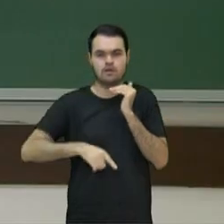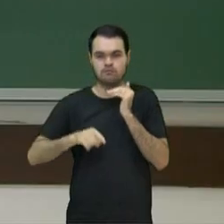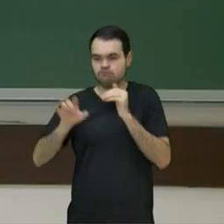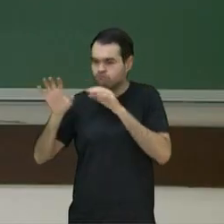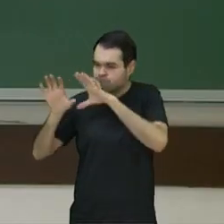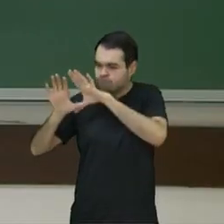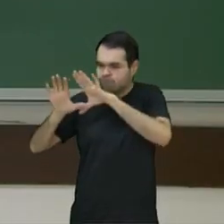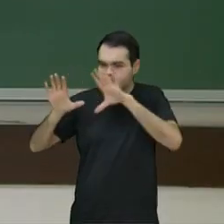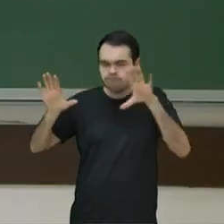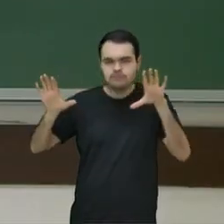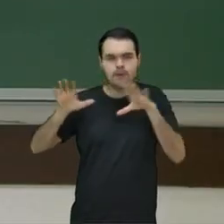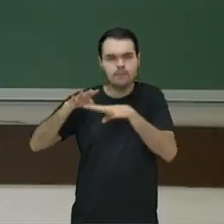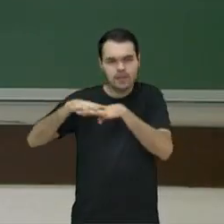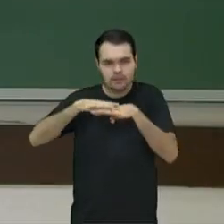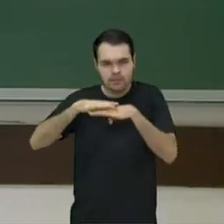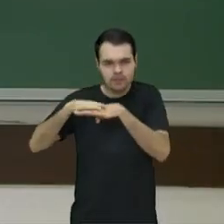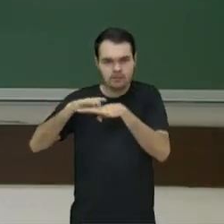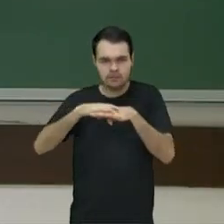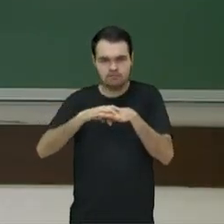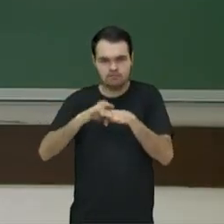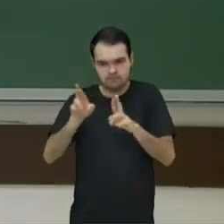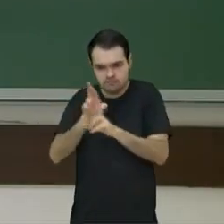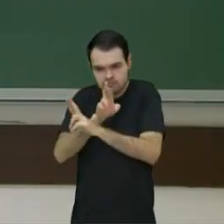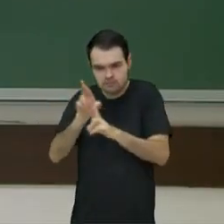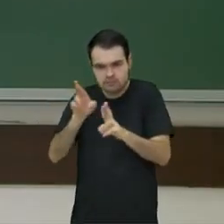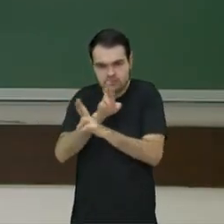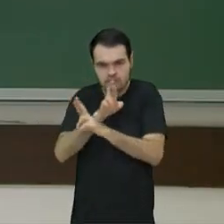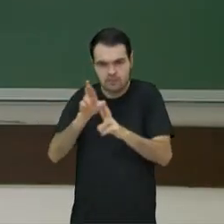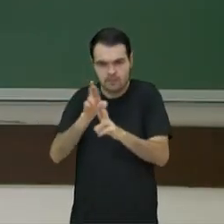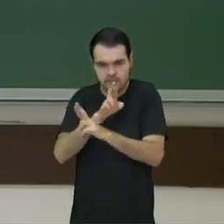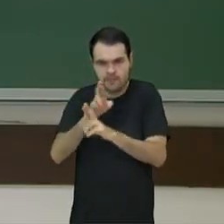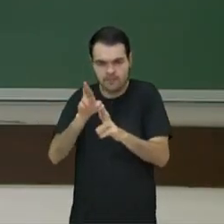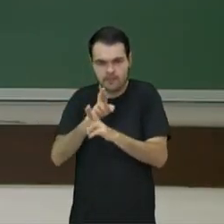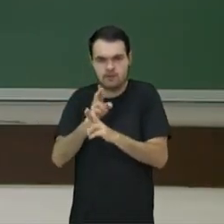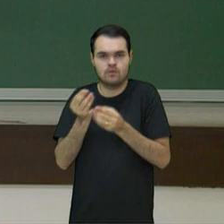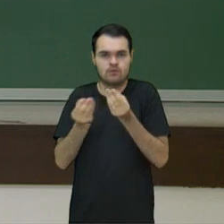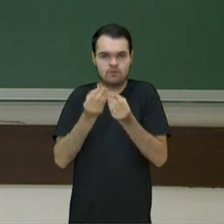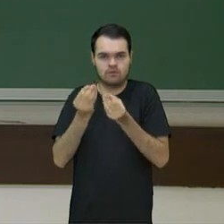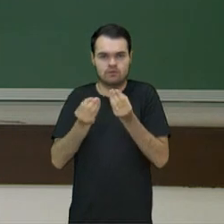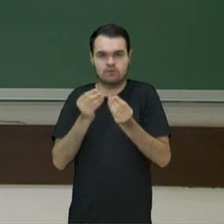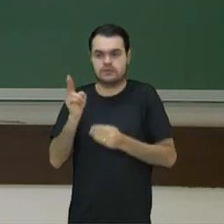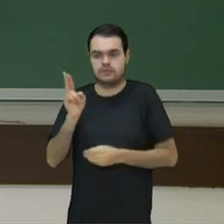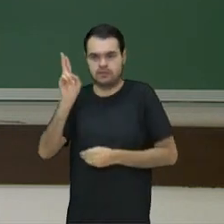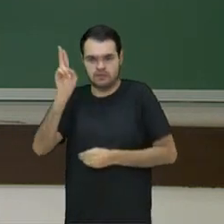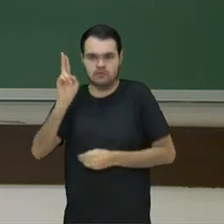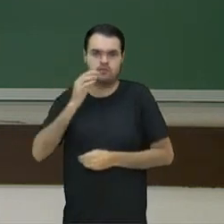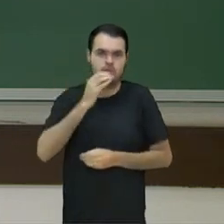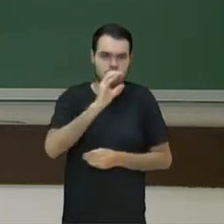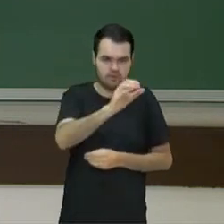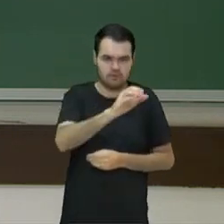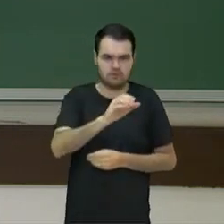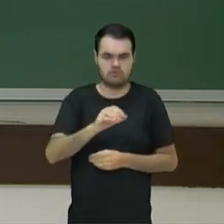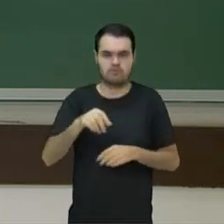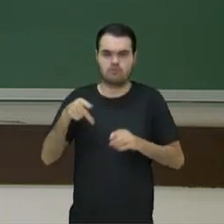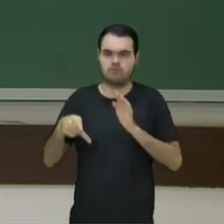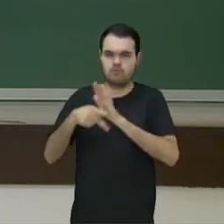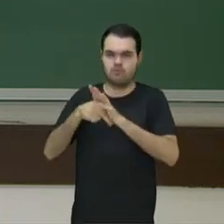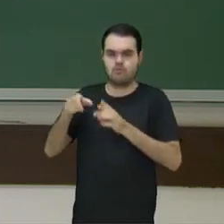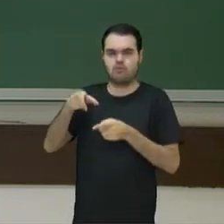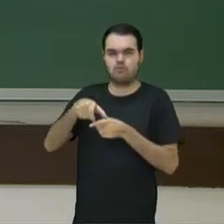matemático dessa razão e proporção entre a tensão e a corrente, feita pelo Ohm.